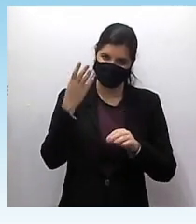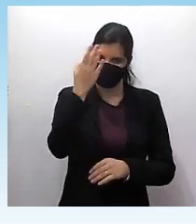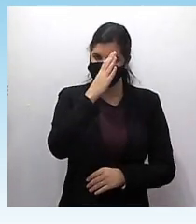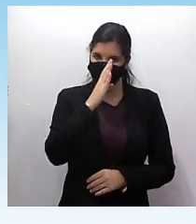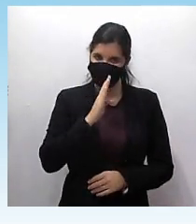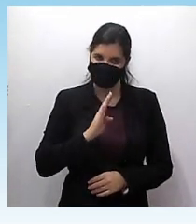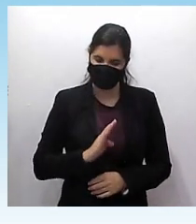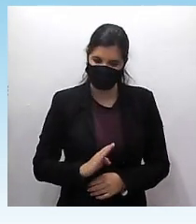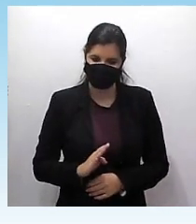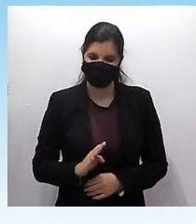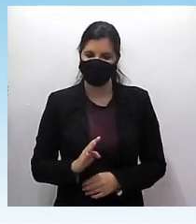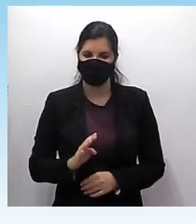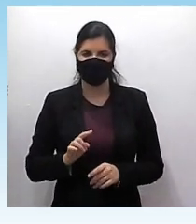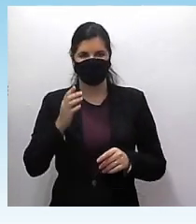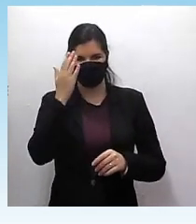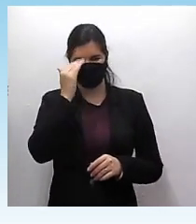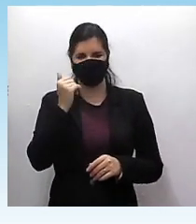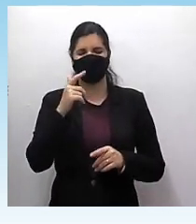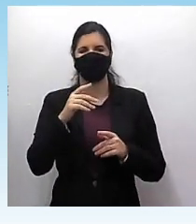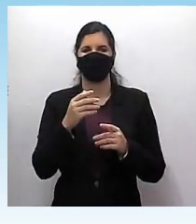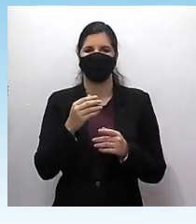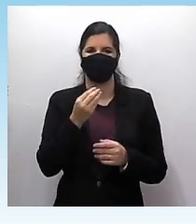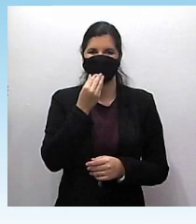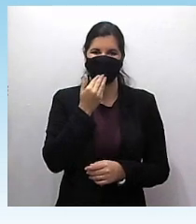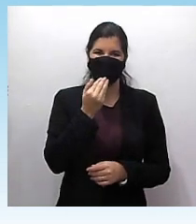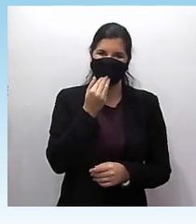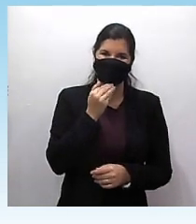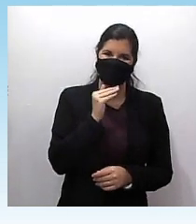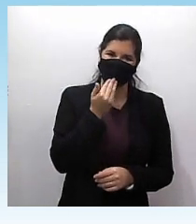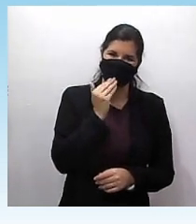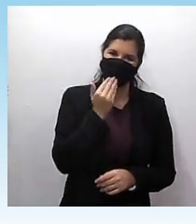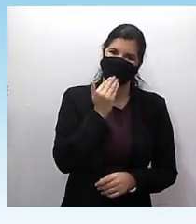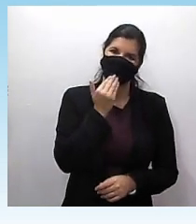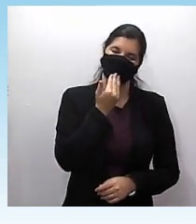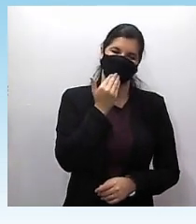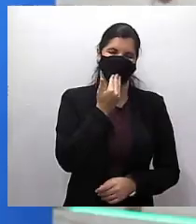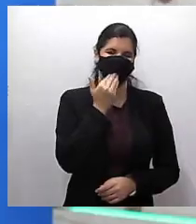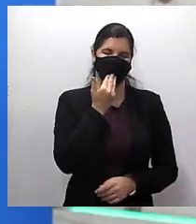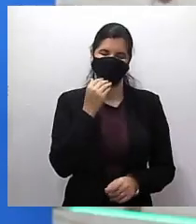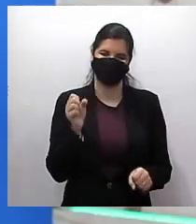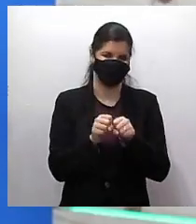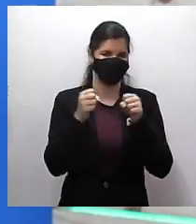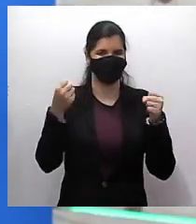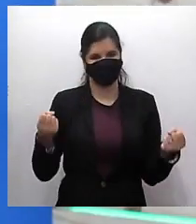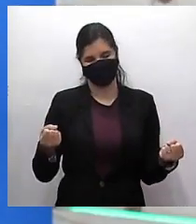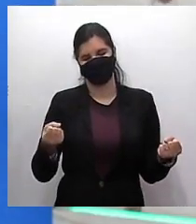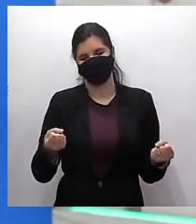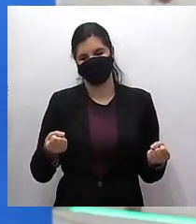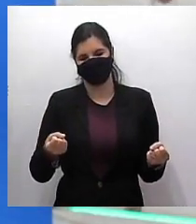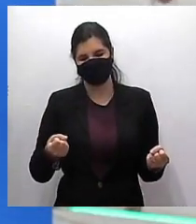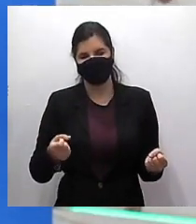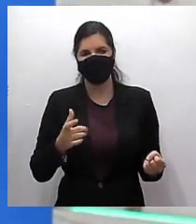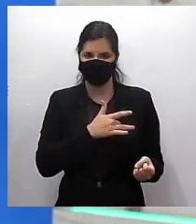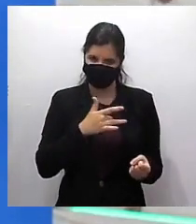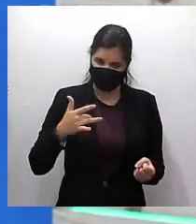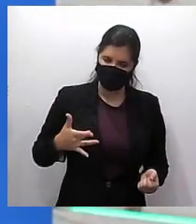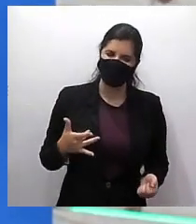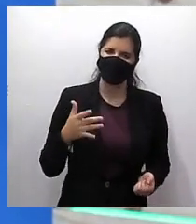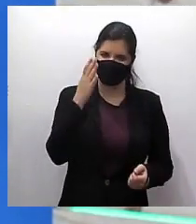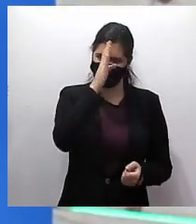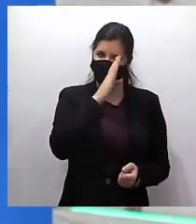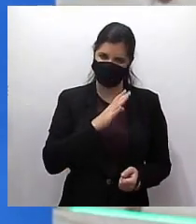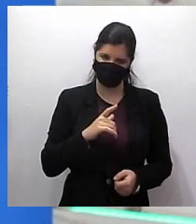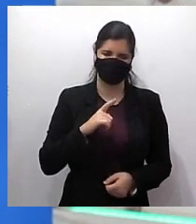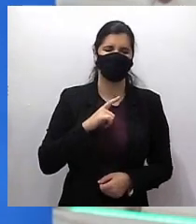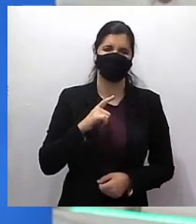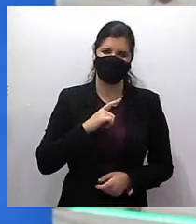Brasil. Mas a gente sabe as falhas da educação brasileira que são absurdas. A gente tem saúde pública no Brasil, né?